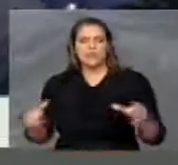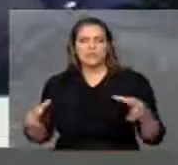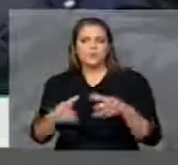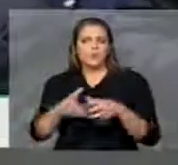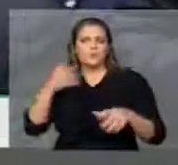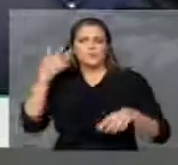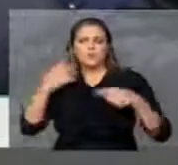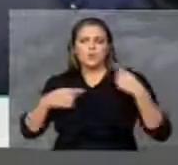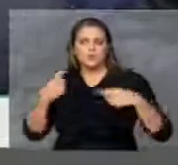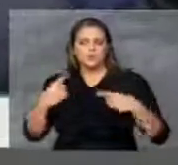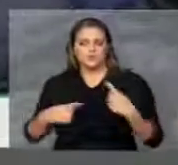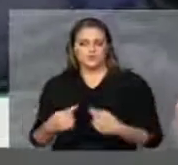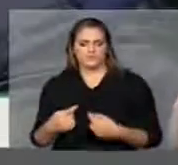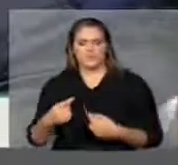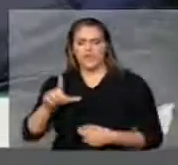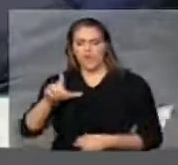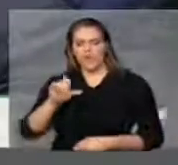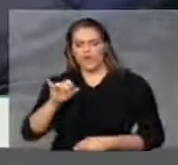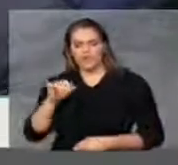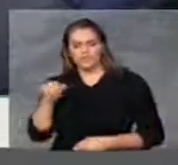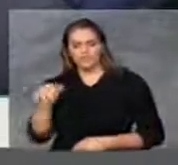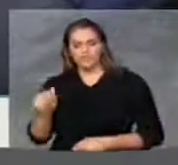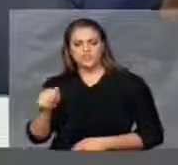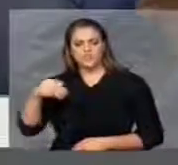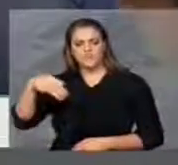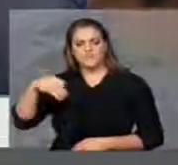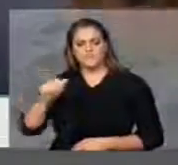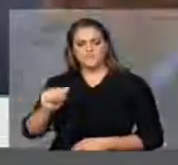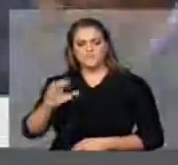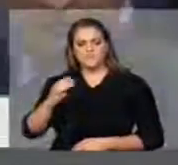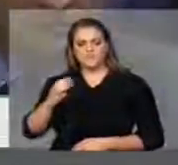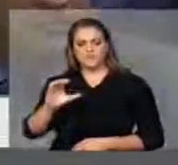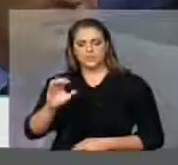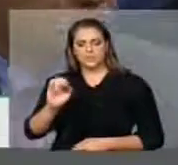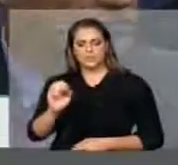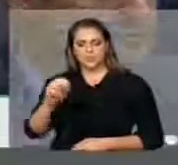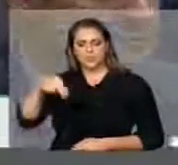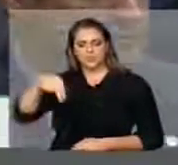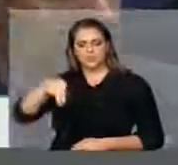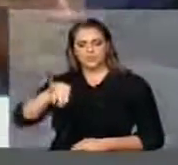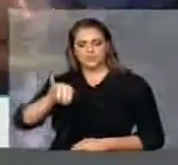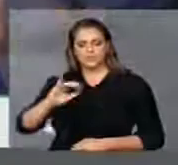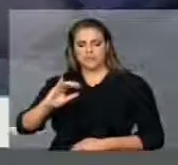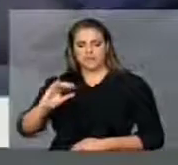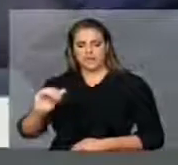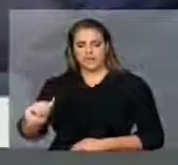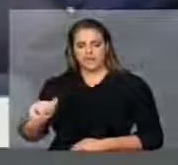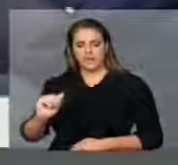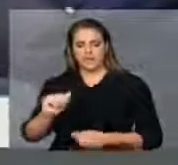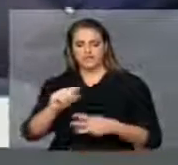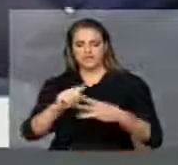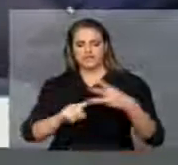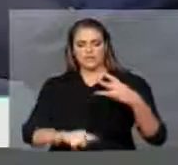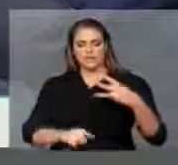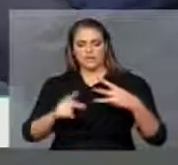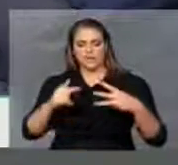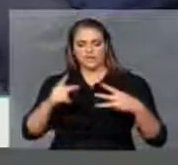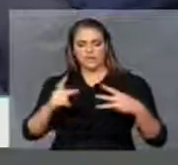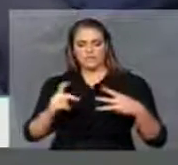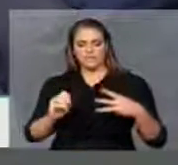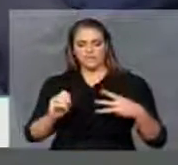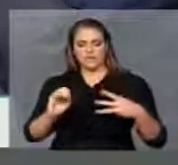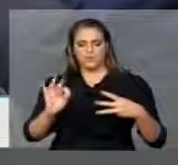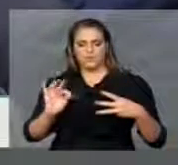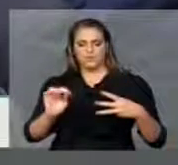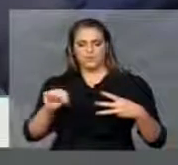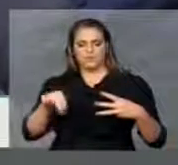que lojas maçônicas e ordens maçônicas das três potências que se organizam no território